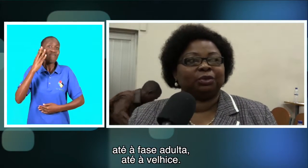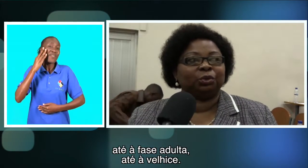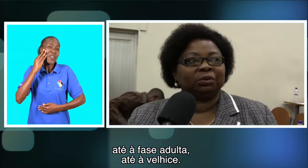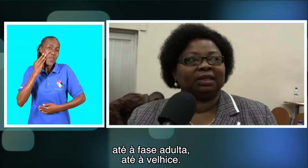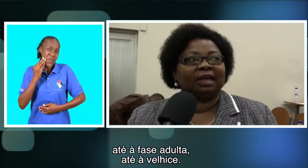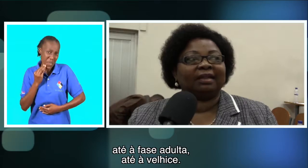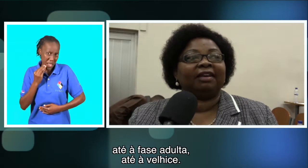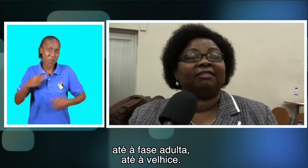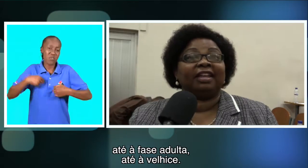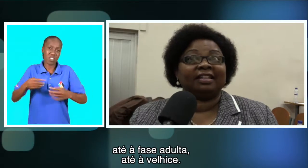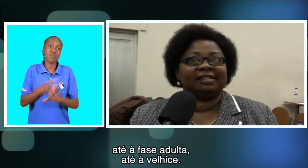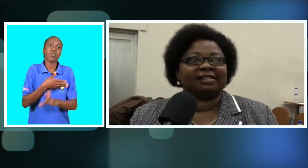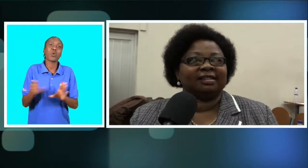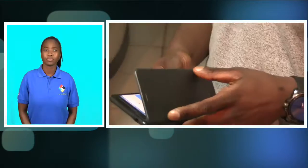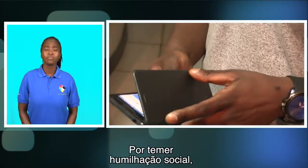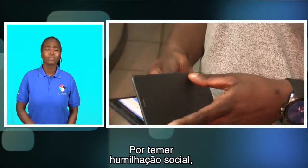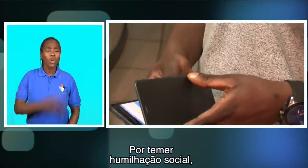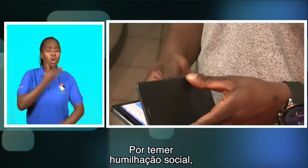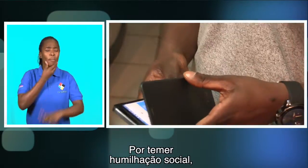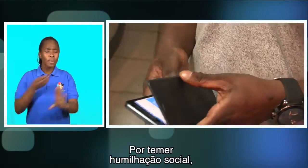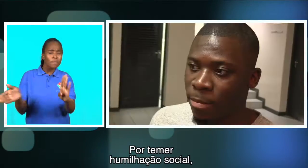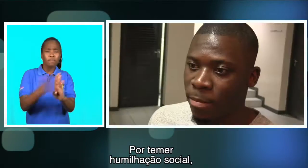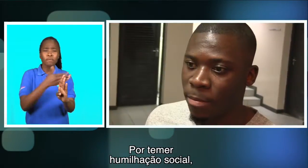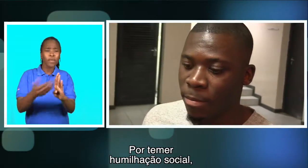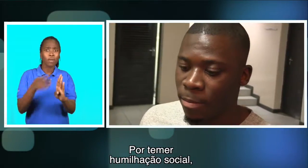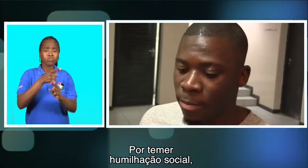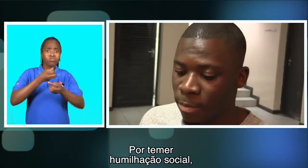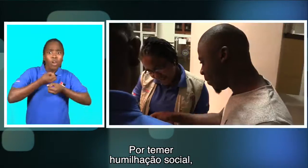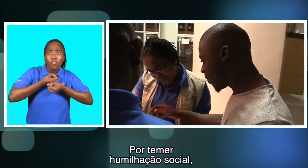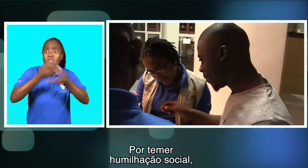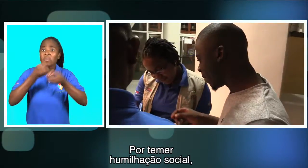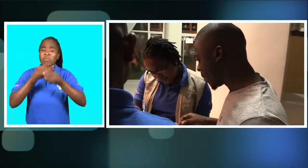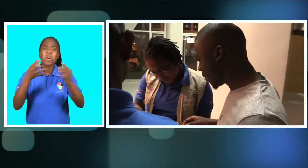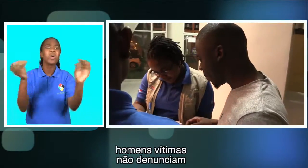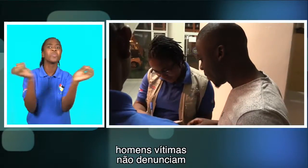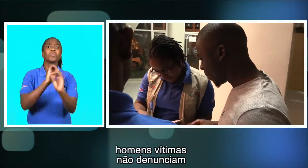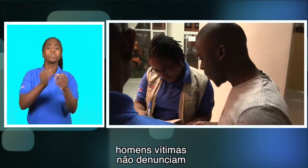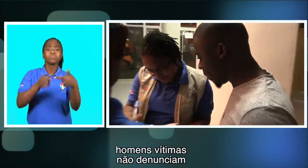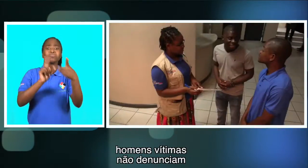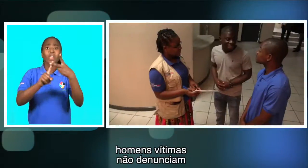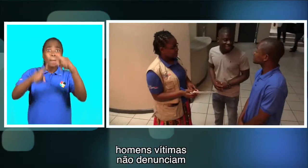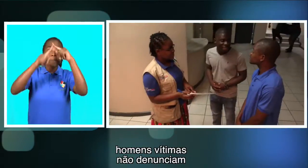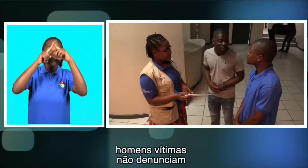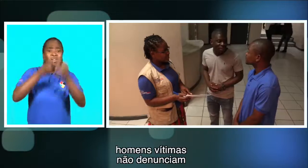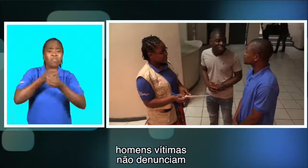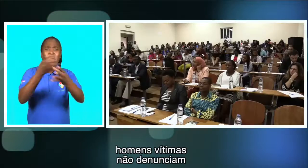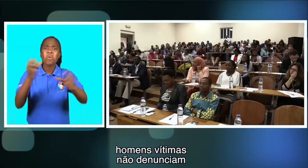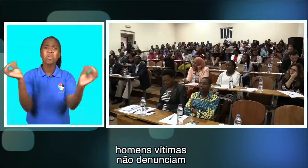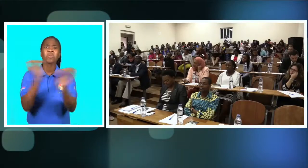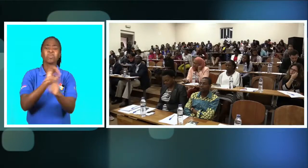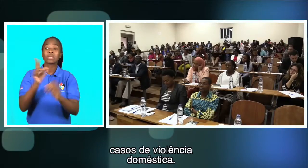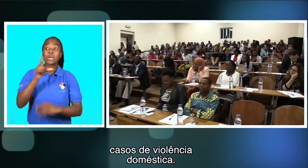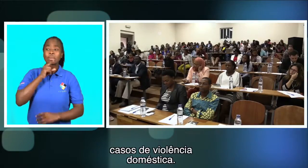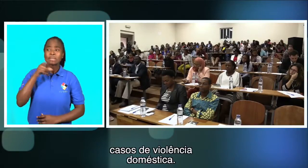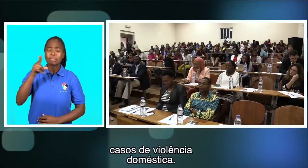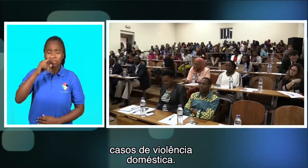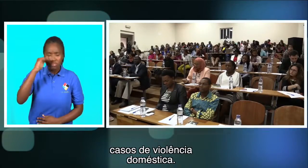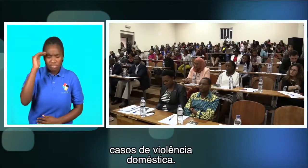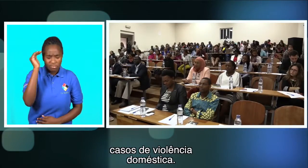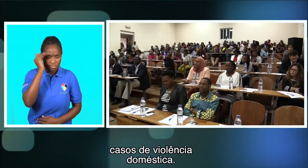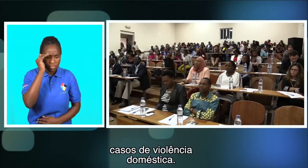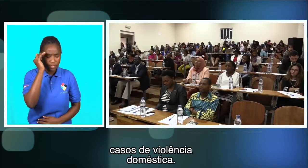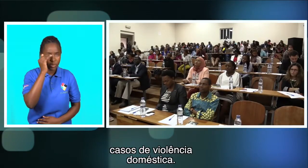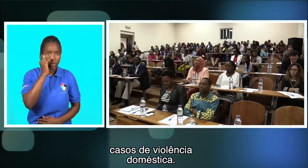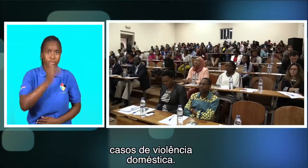a fase adulta, até a velhice. Por temer humilhação social, homens vítimas não denunciam casos de